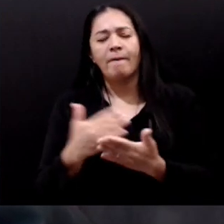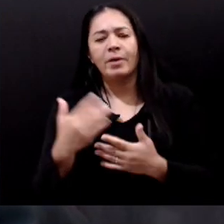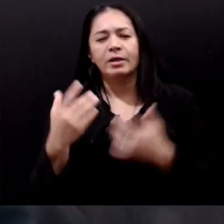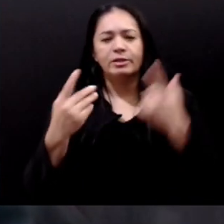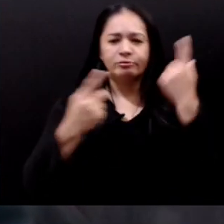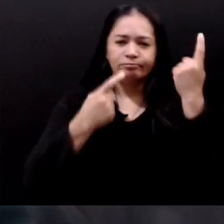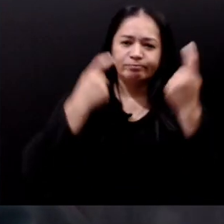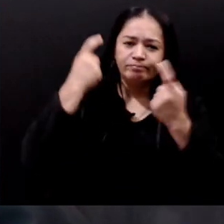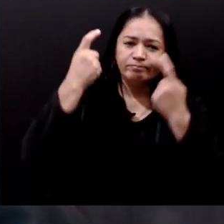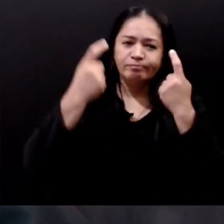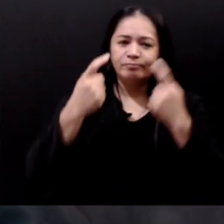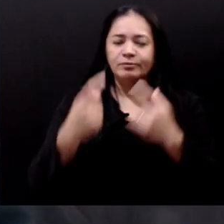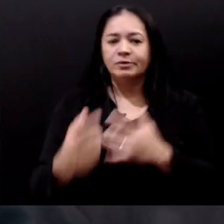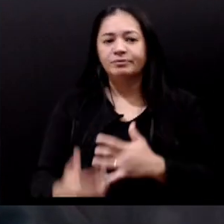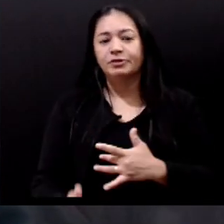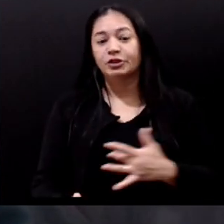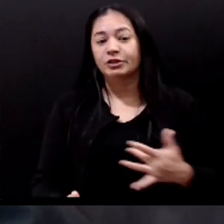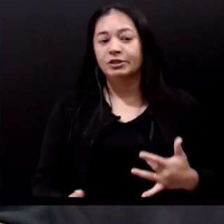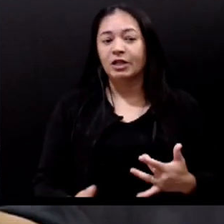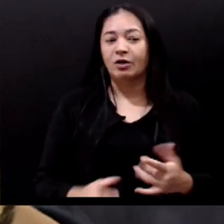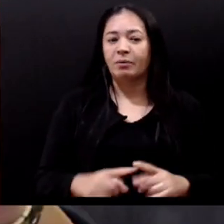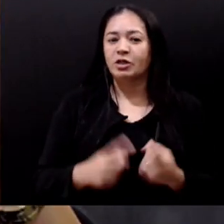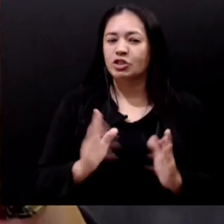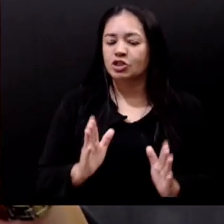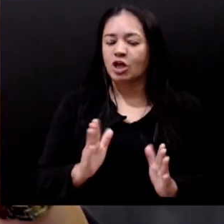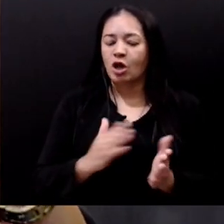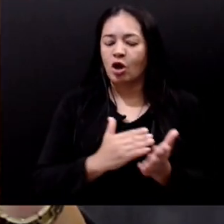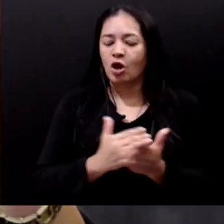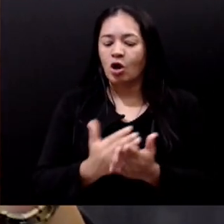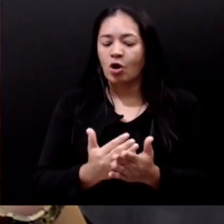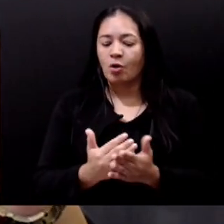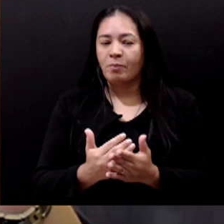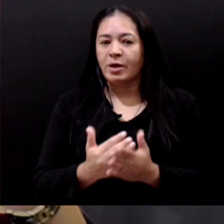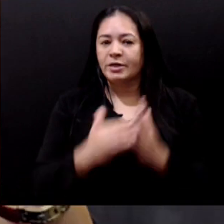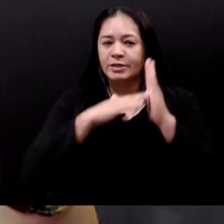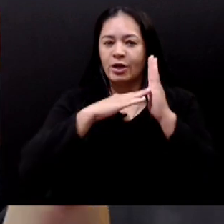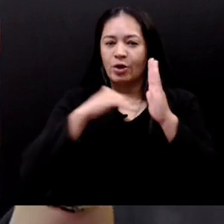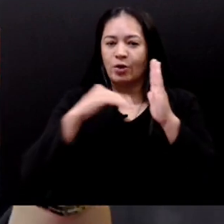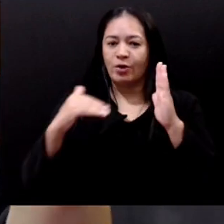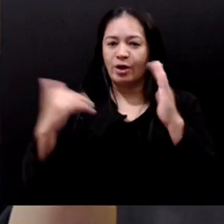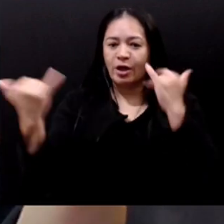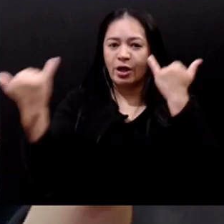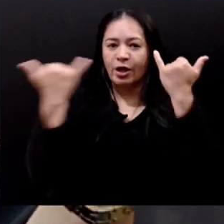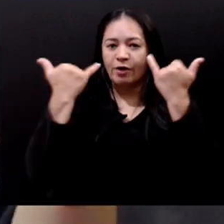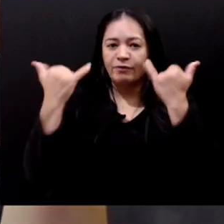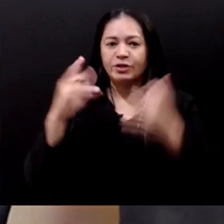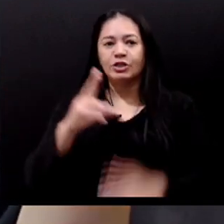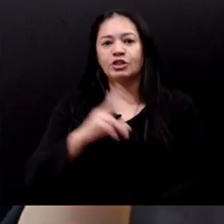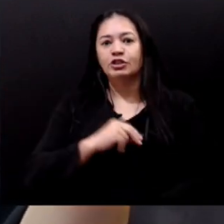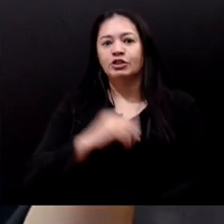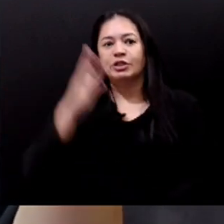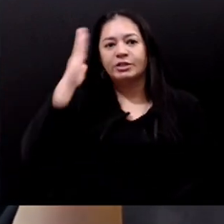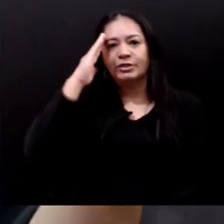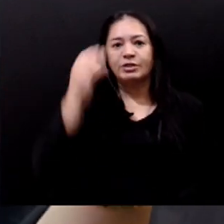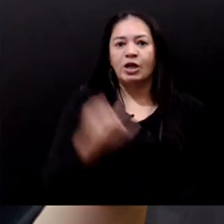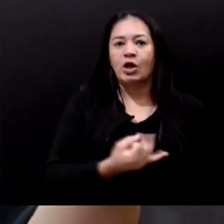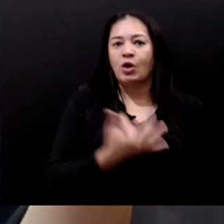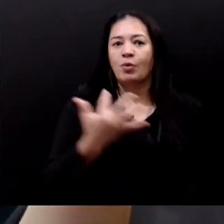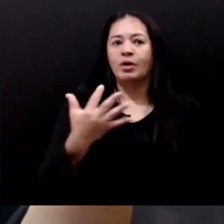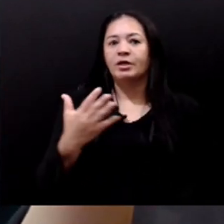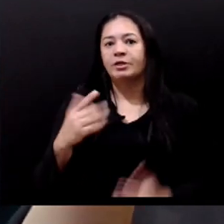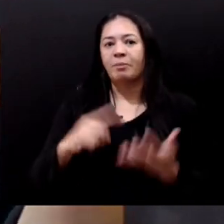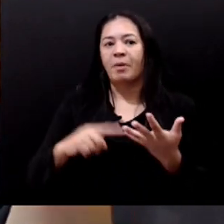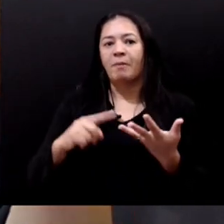nem sempre, às vezes já começa logo com a preocupação estética, e aí com a informação, nossa, eu sei o quanto de caloria, o quanto de proteína, o quanto de gordura que tem em